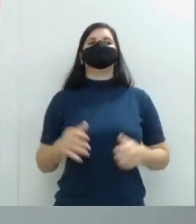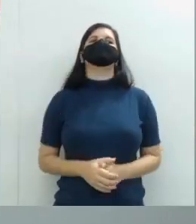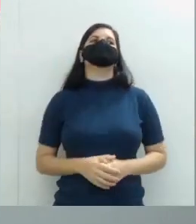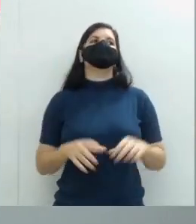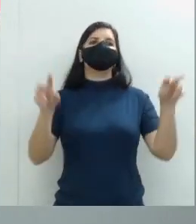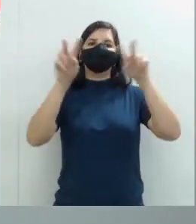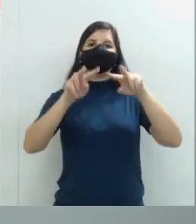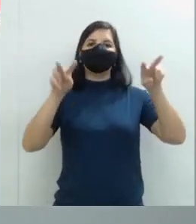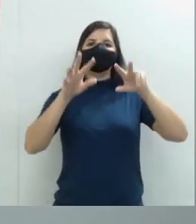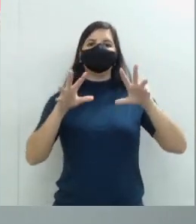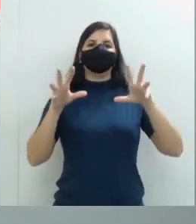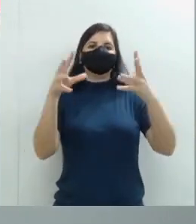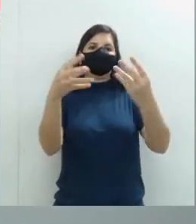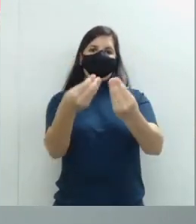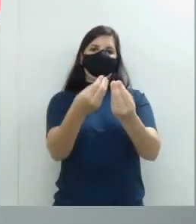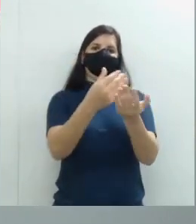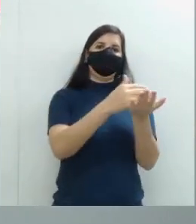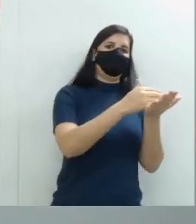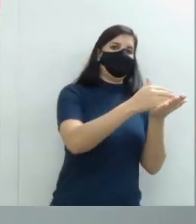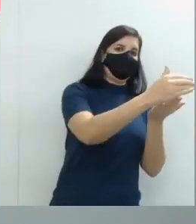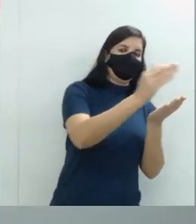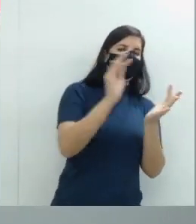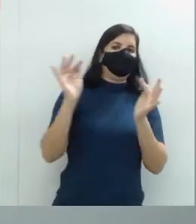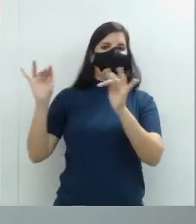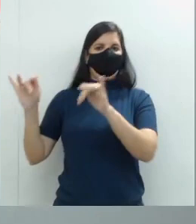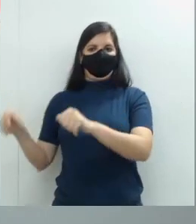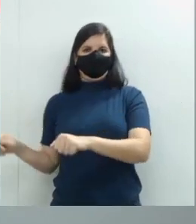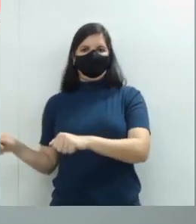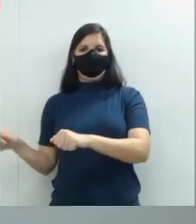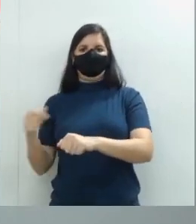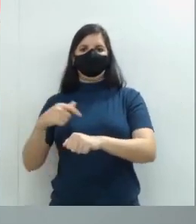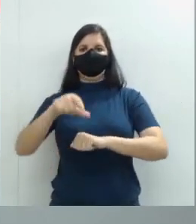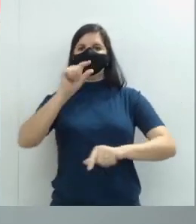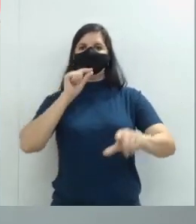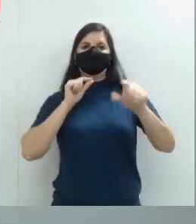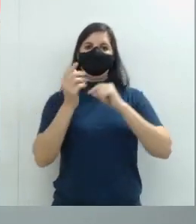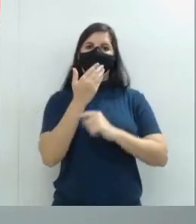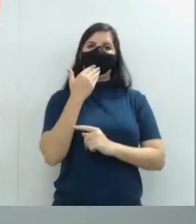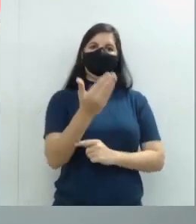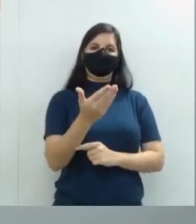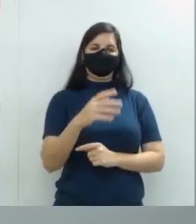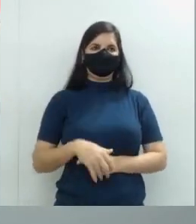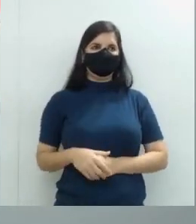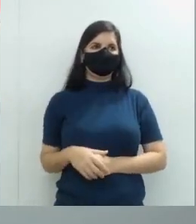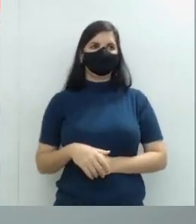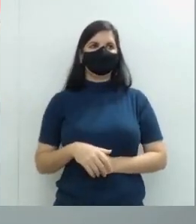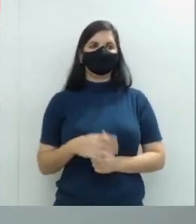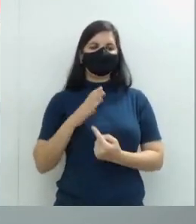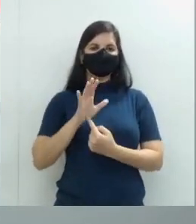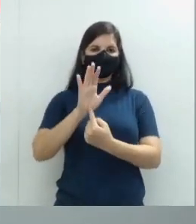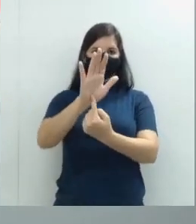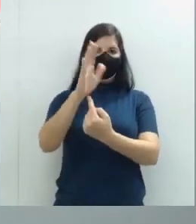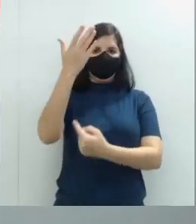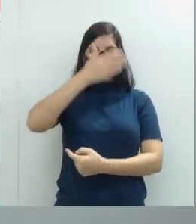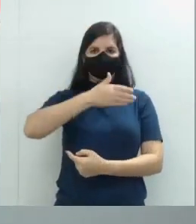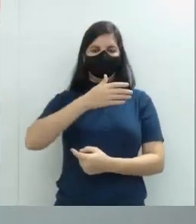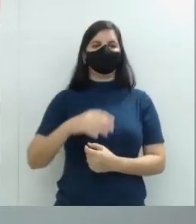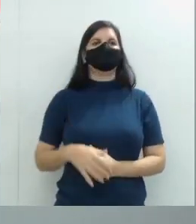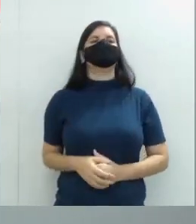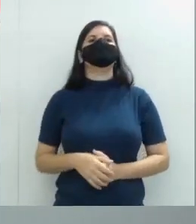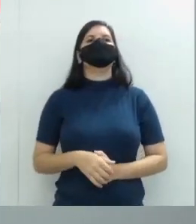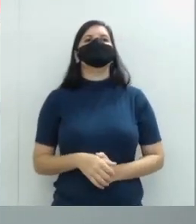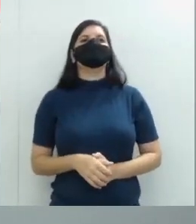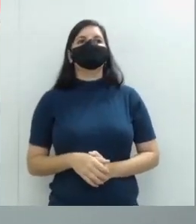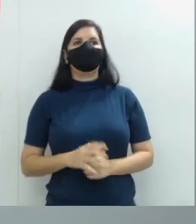visão do todo, quando começa e quando termina. Quais são as opções que eu tenho no meio. Então se liga, vou te mostrar um fluxograma